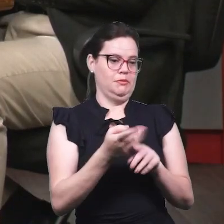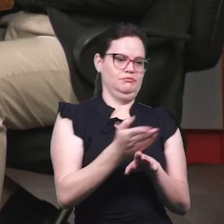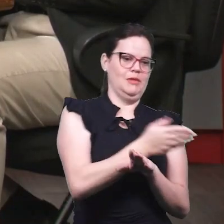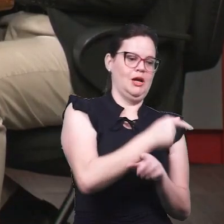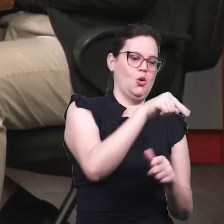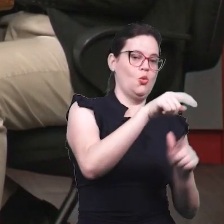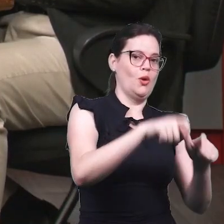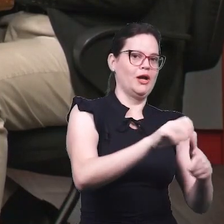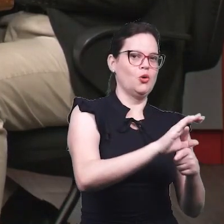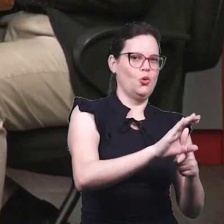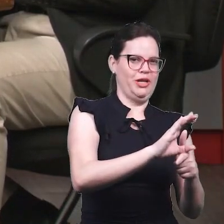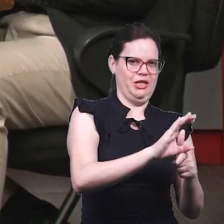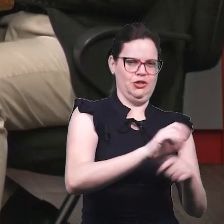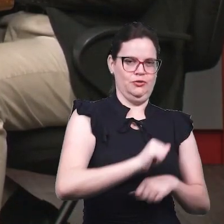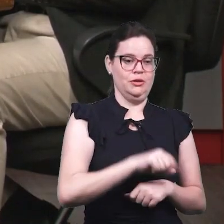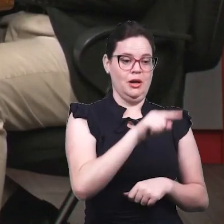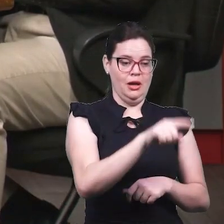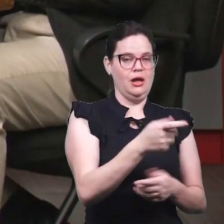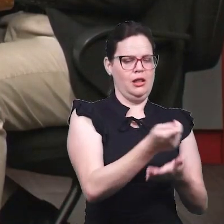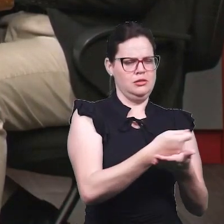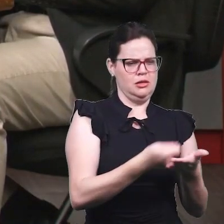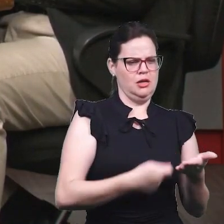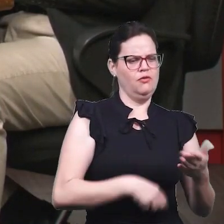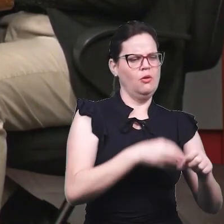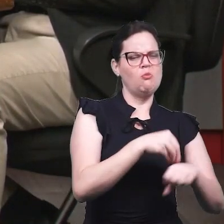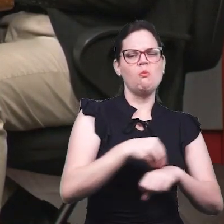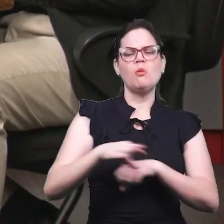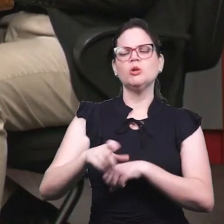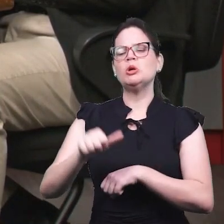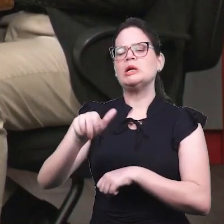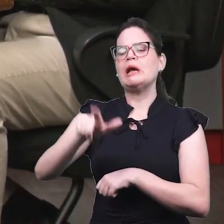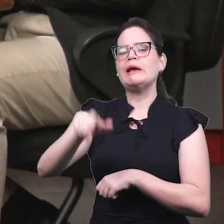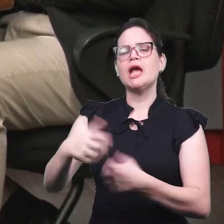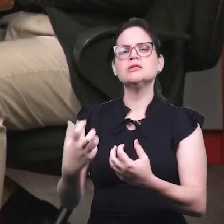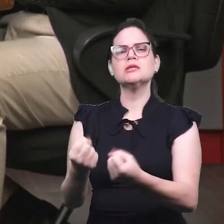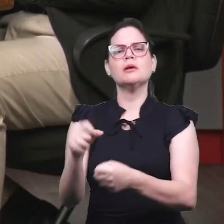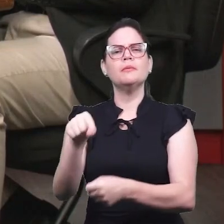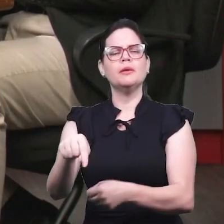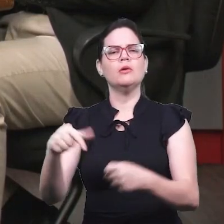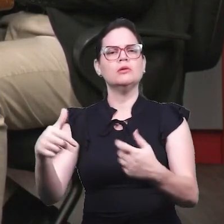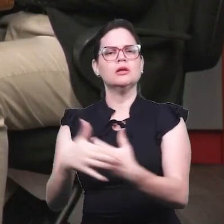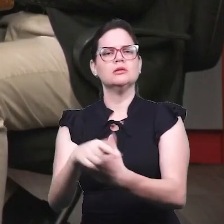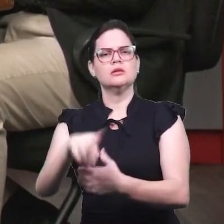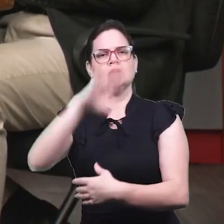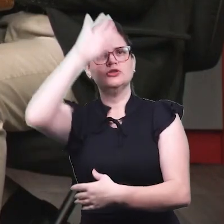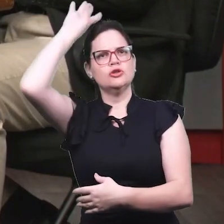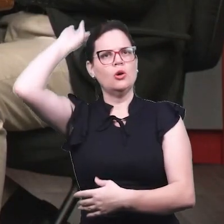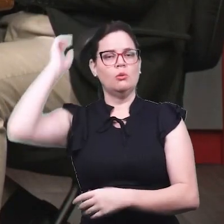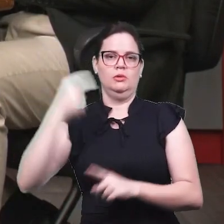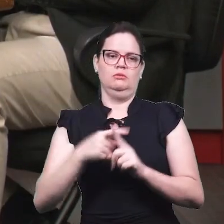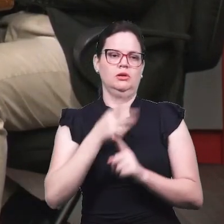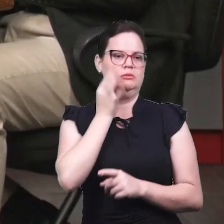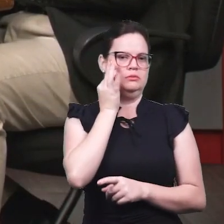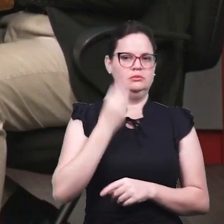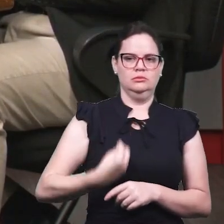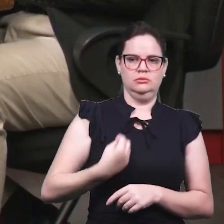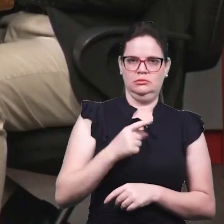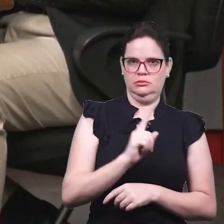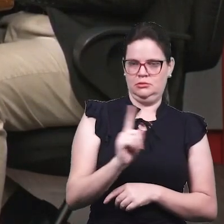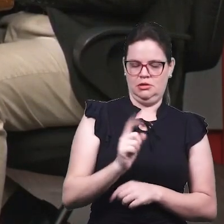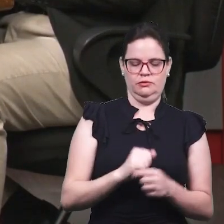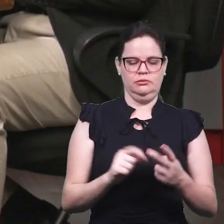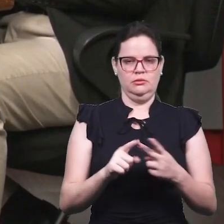E para quem que ele escreveu? Quem é que teve em Roma, né? Paulo não